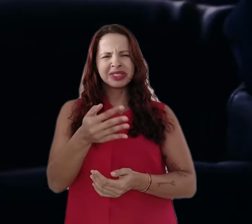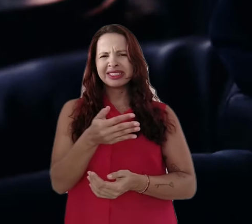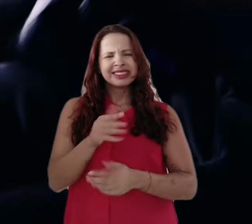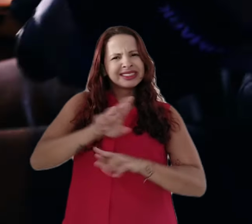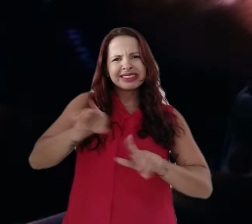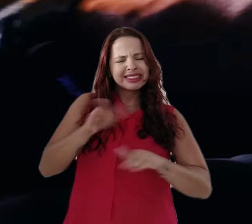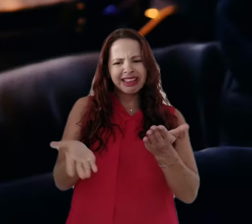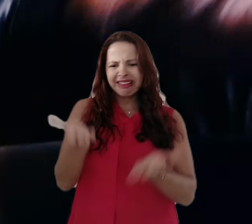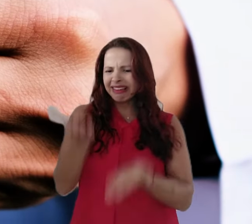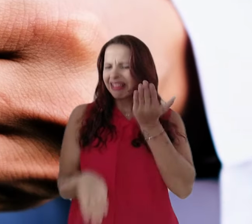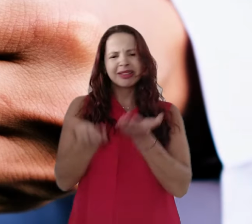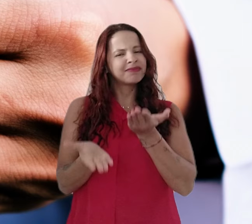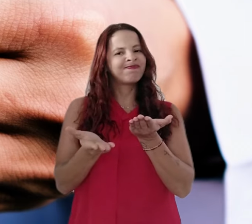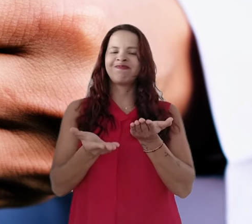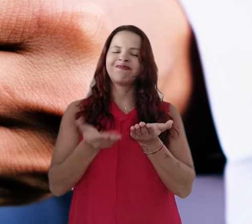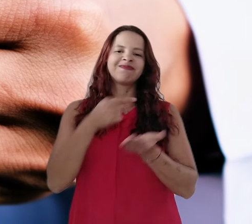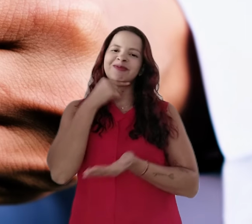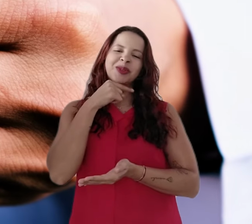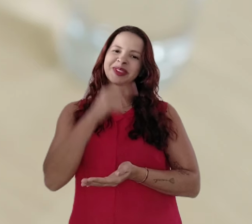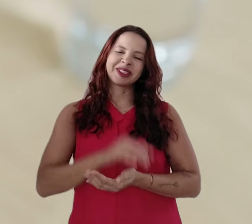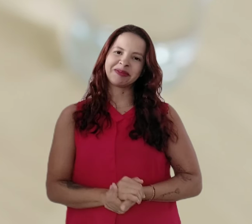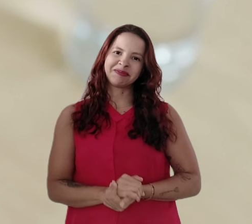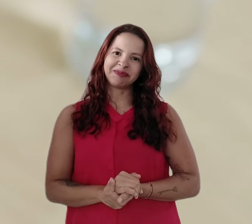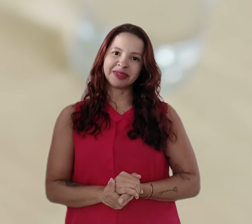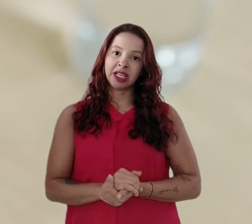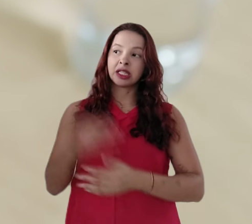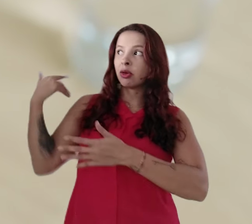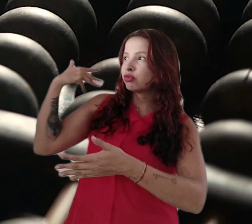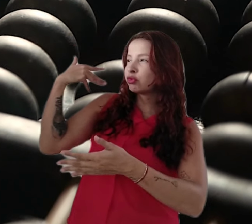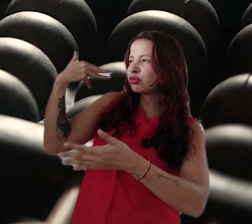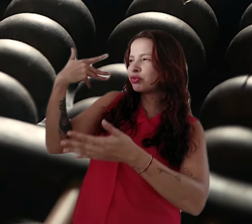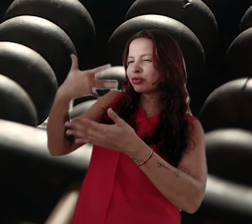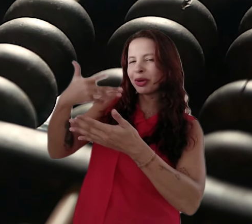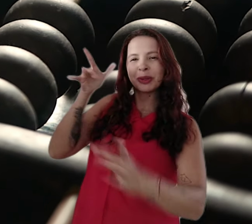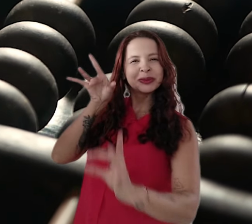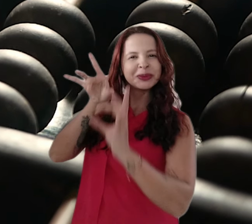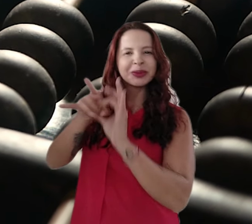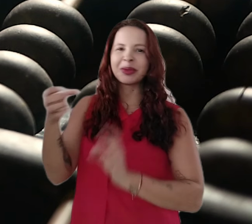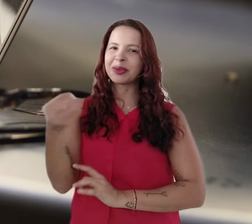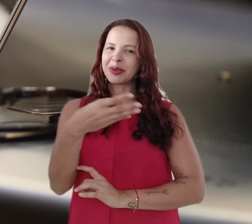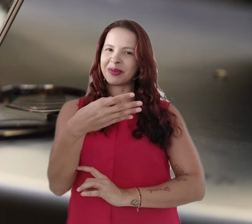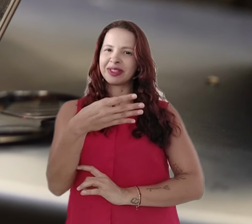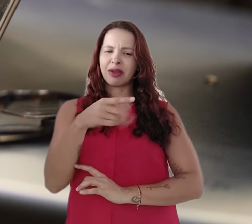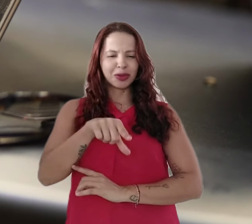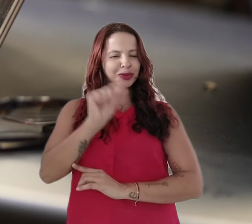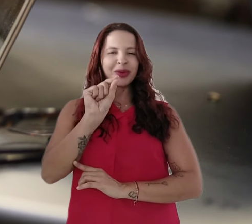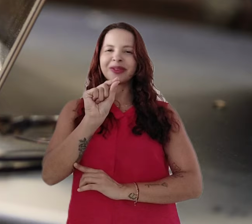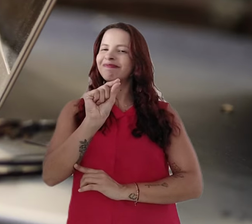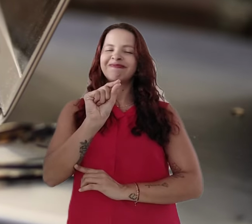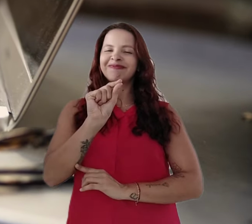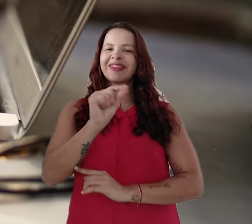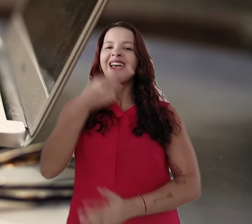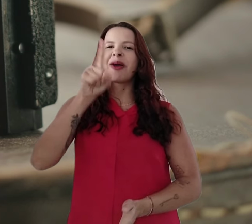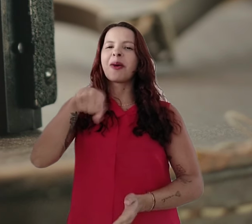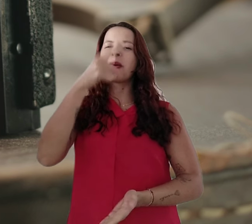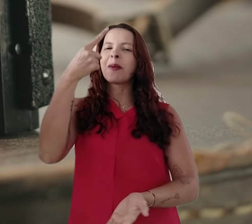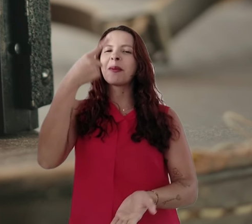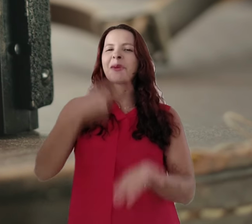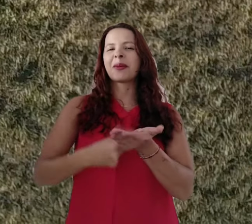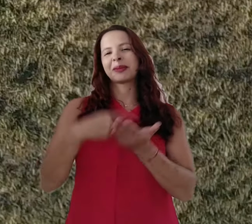tamanho desequilíbrio. Unir a sabedoria ancestral à inovação é mais do que uma escolha, é um compromisso